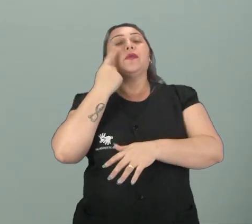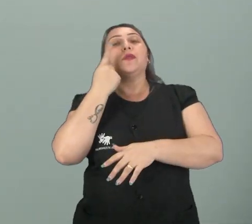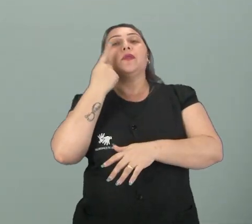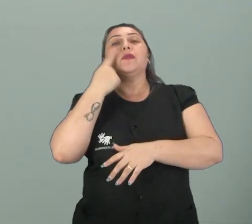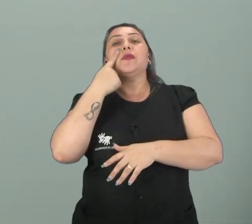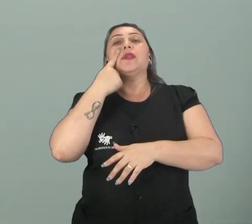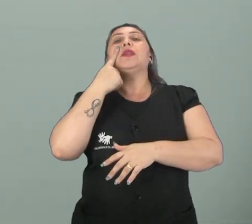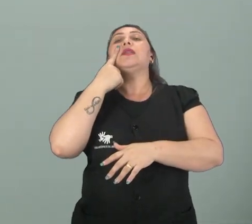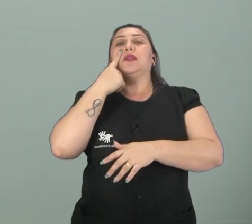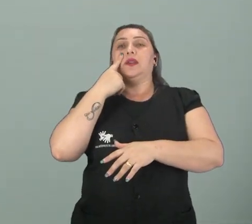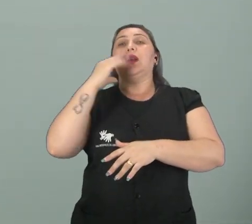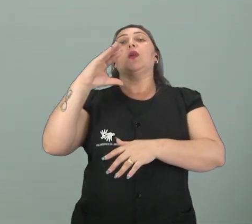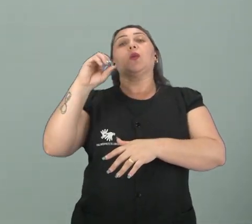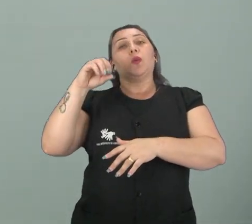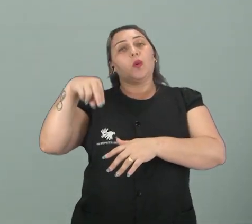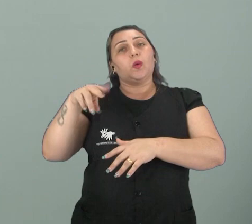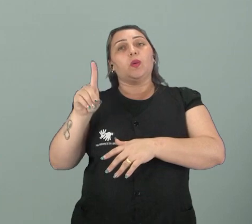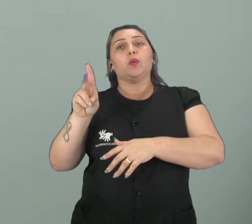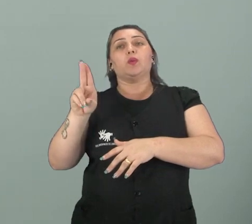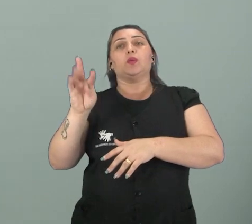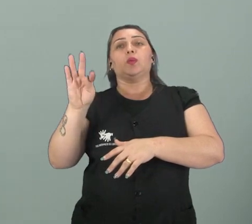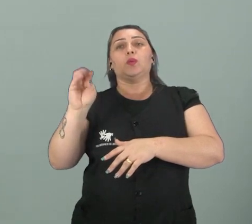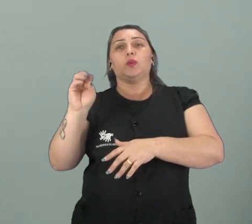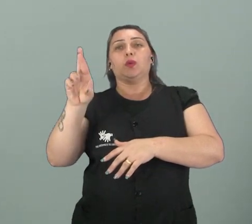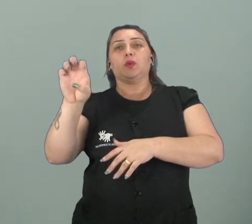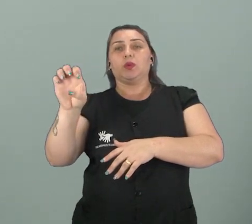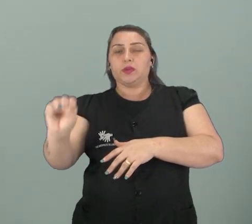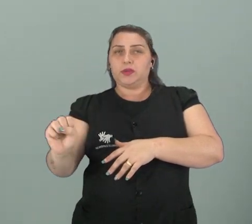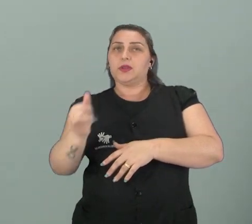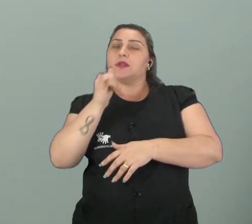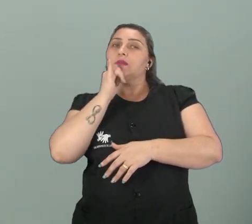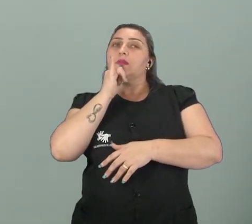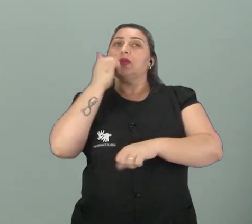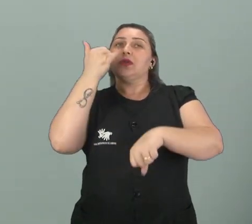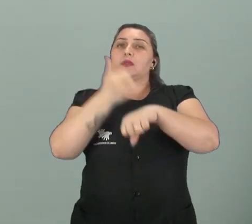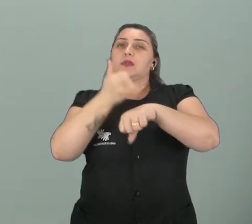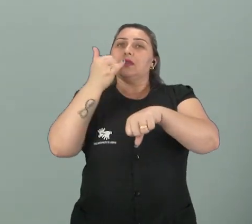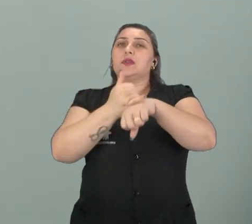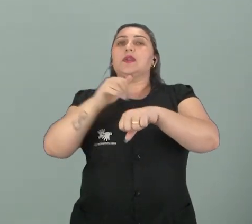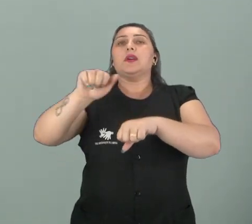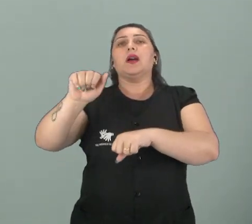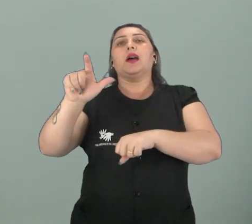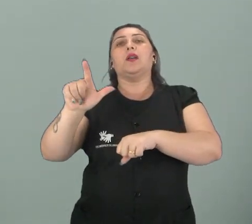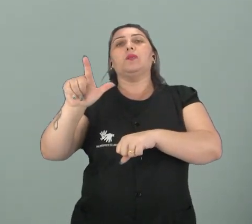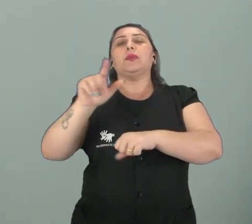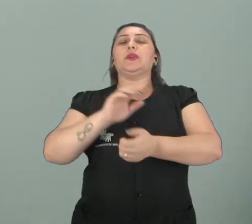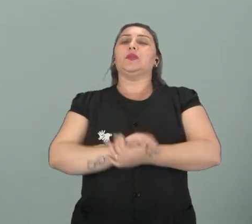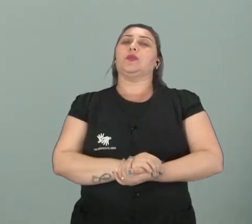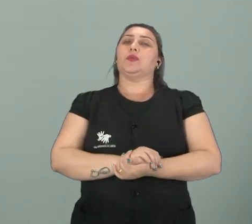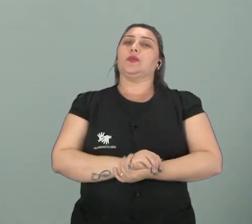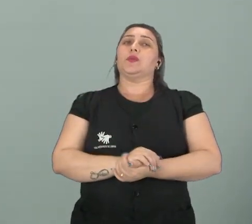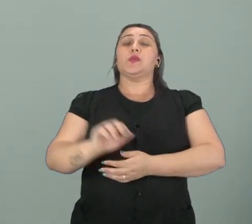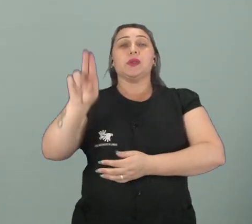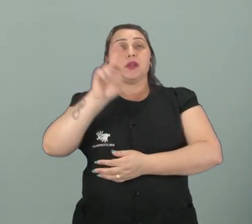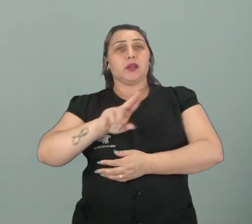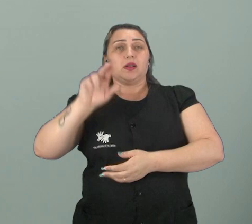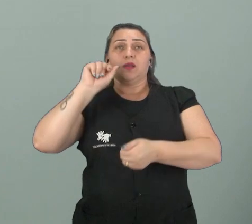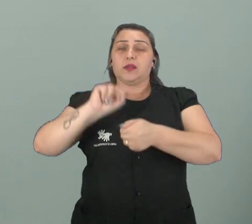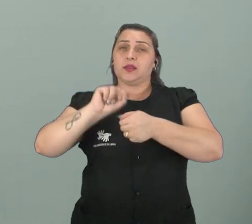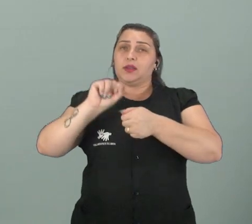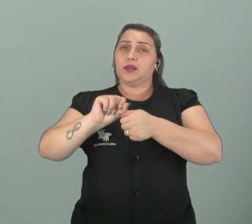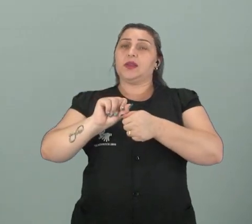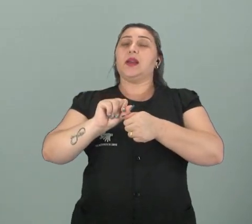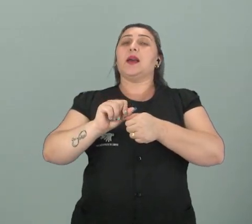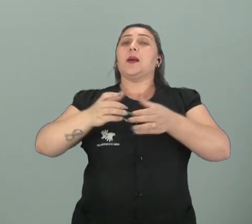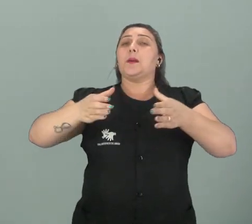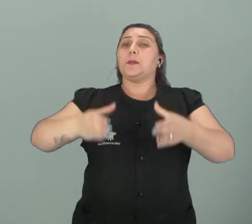nome de condutores térmicos. Então, como exemplo de condutor, a gente tem o alumínio, tá? Por isso que ele é tão utilizado na fabricação de